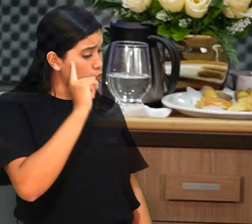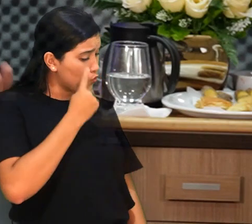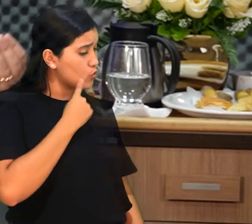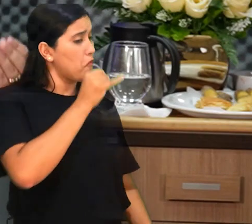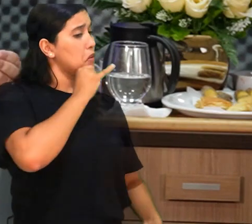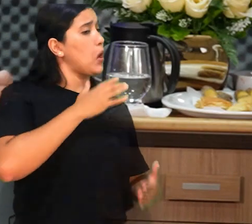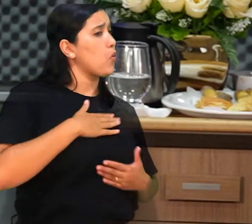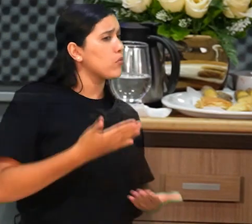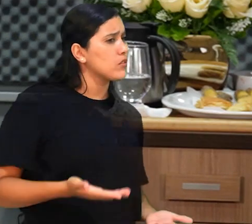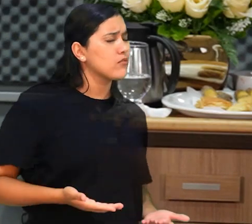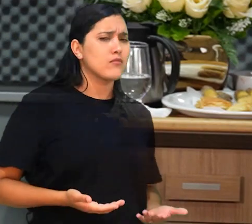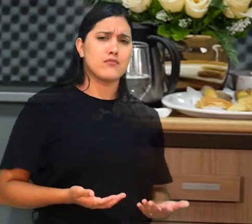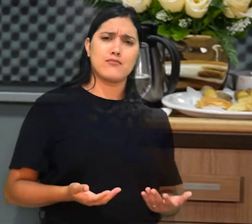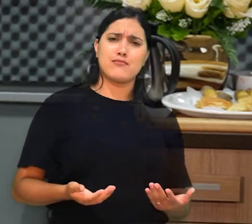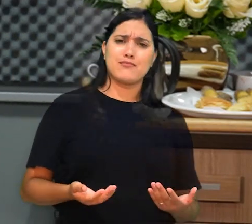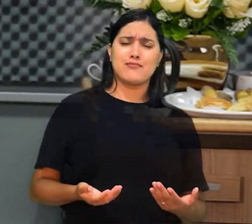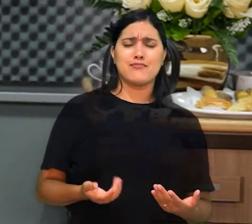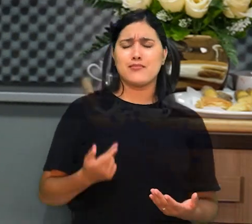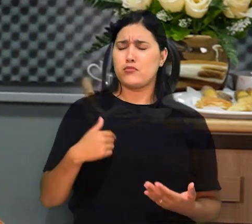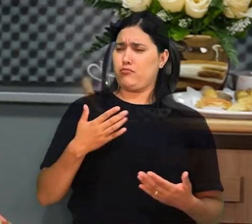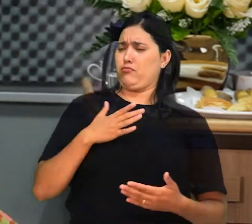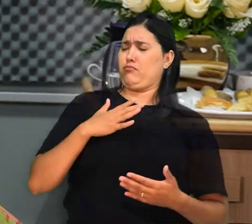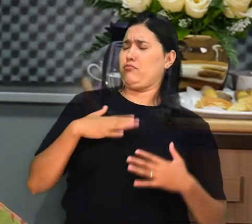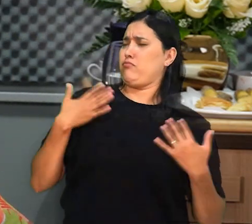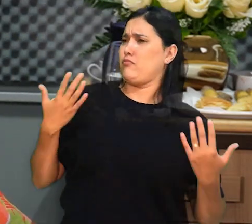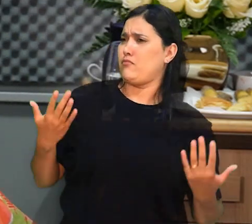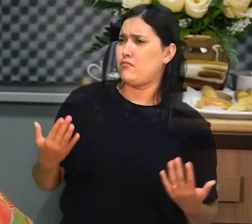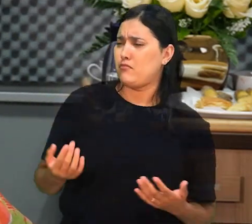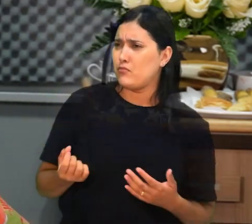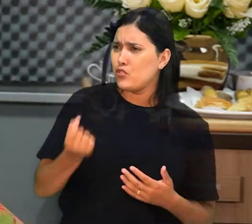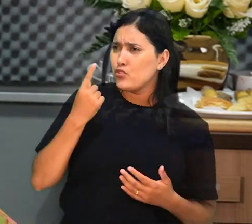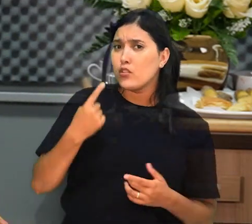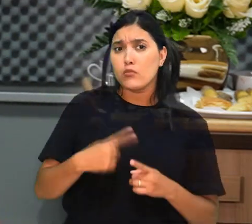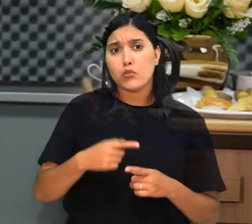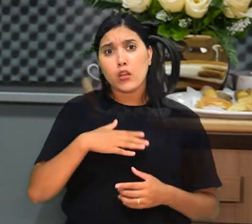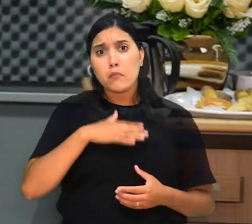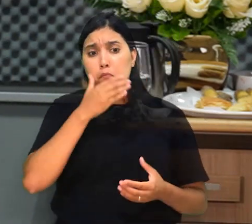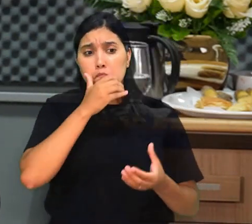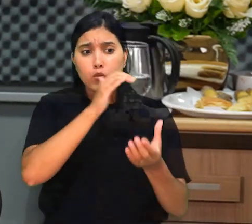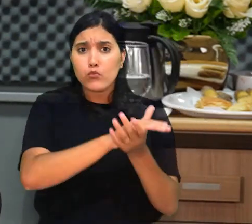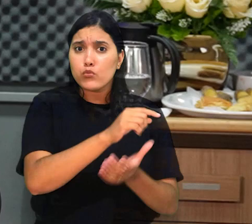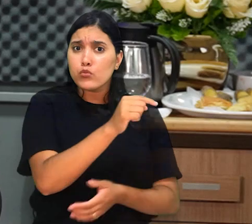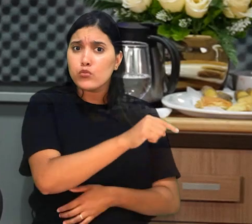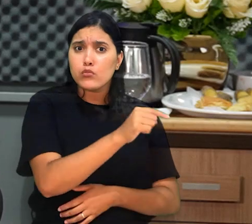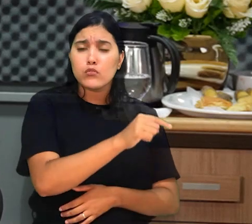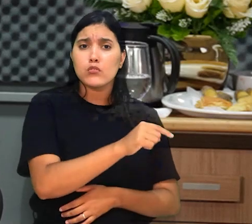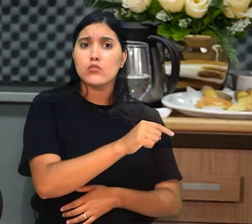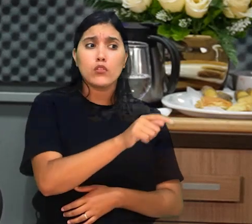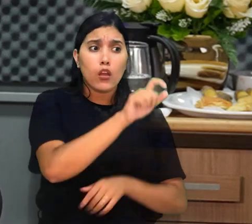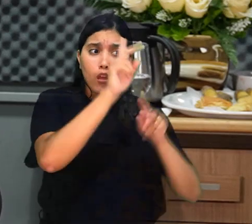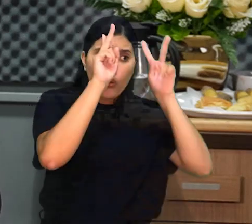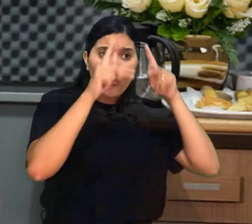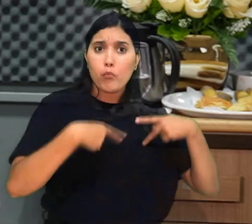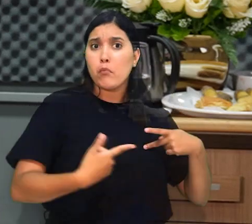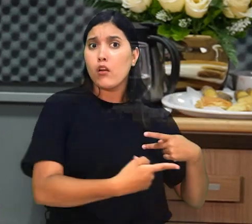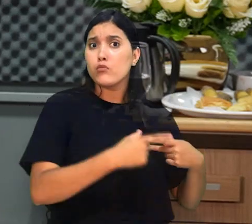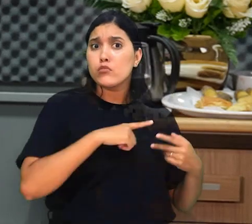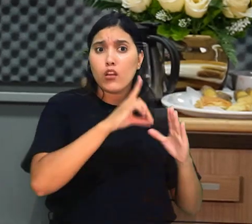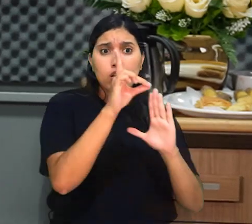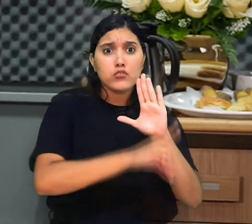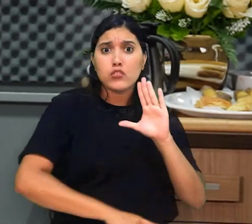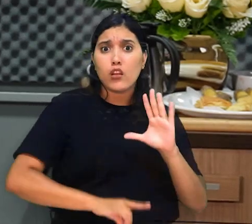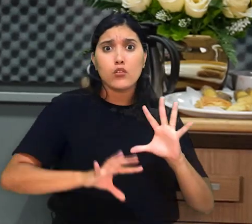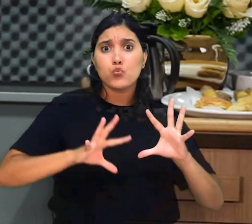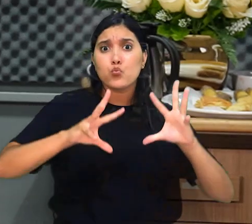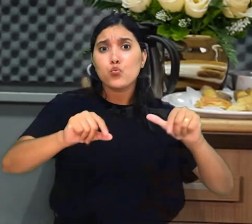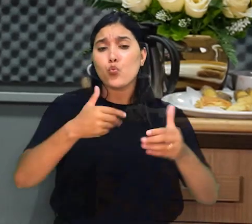Quando não era homem dando em cima de mim, mas rapaz, tu ficou com tudo, por que tu não fica comigo? Né? Então, poxa, assustava